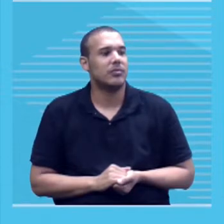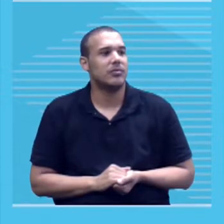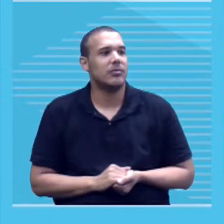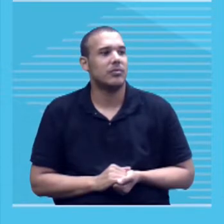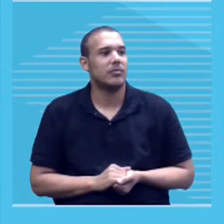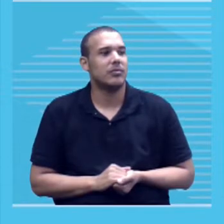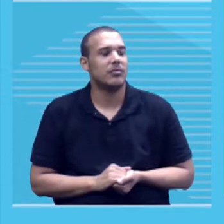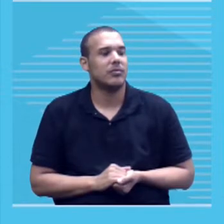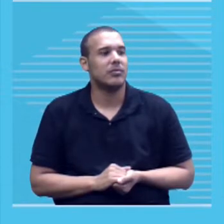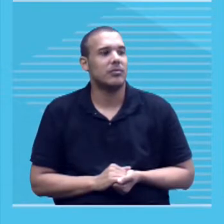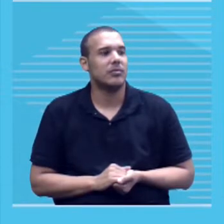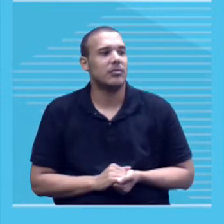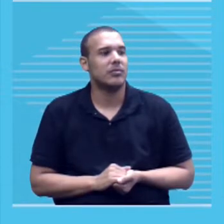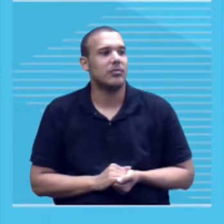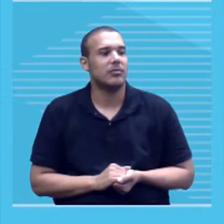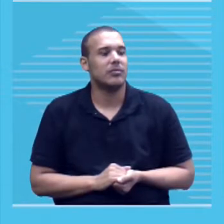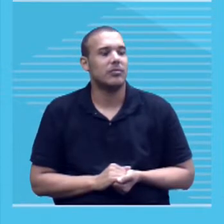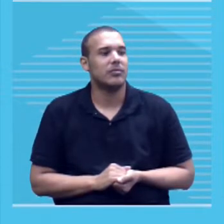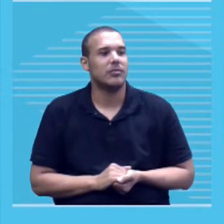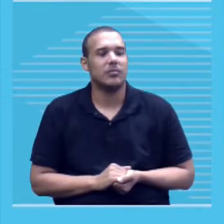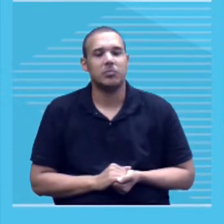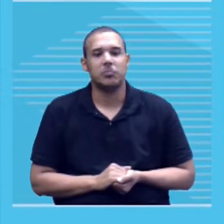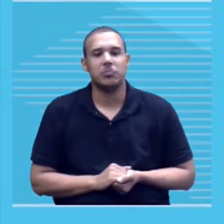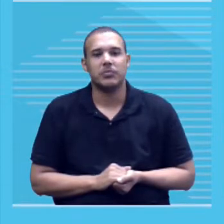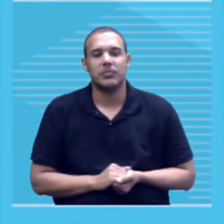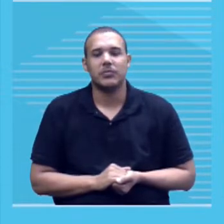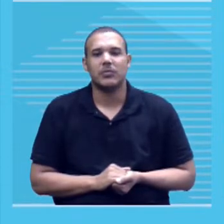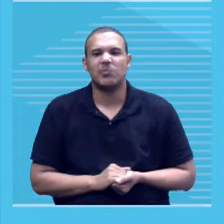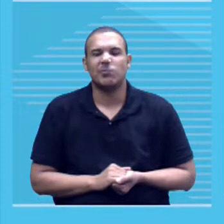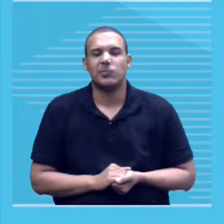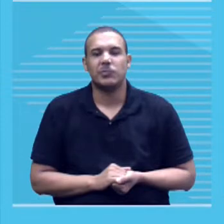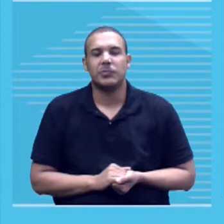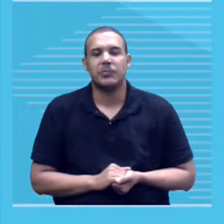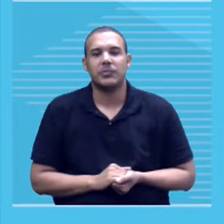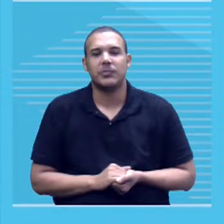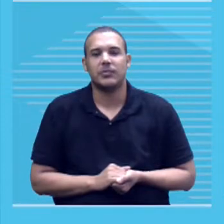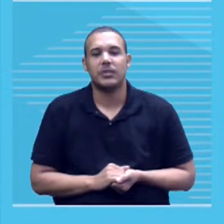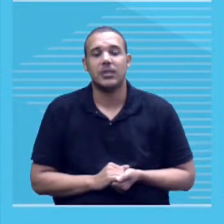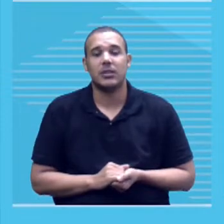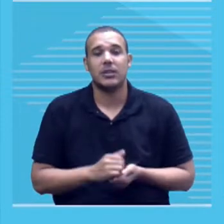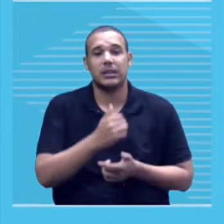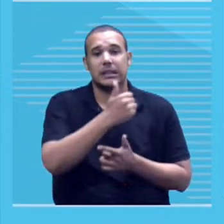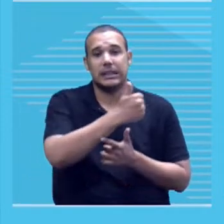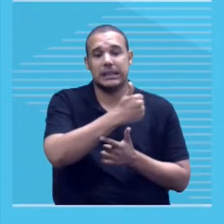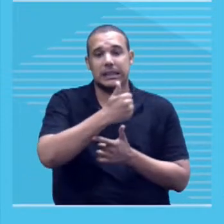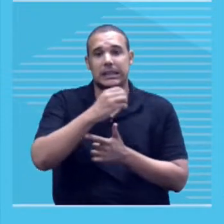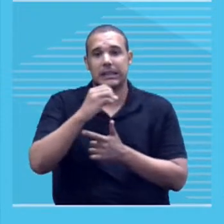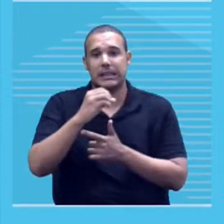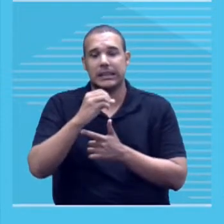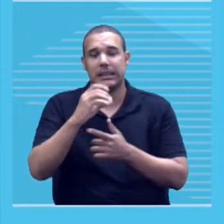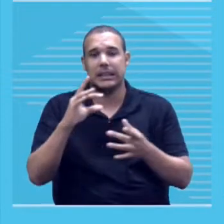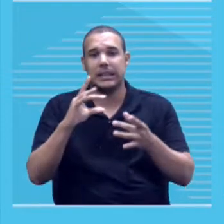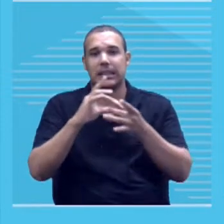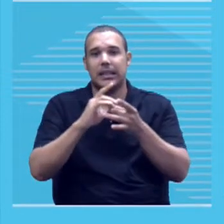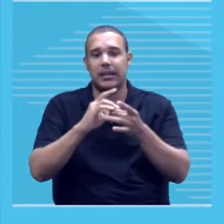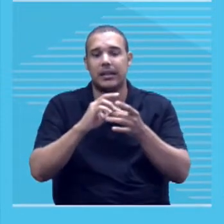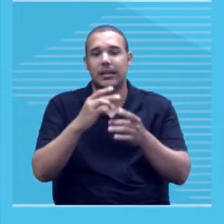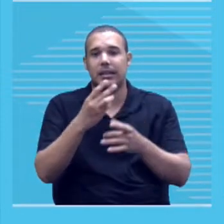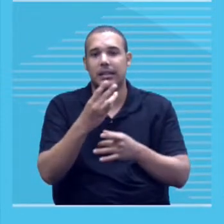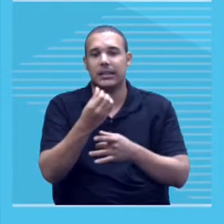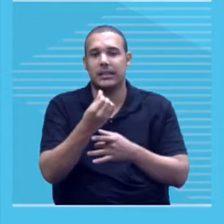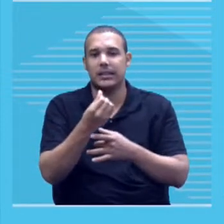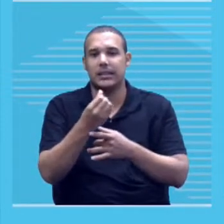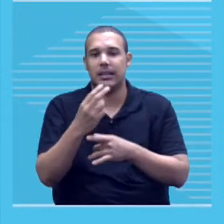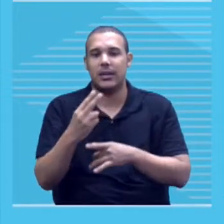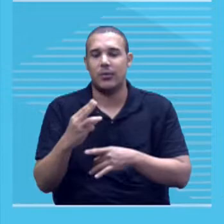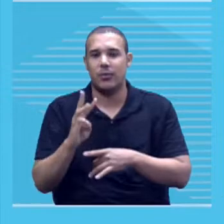se um era 55, dois vão ser 110. E esses 110 são ligados à mesma tensão, que é de 36 volts.